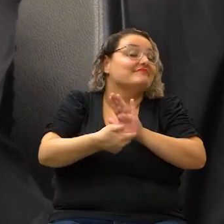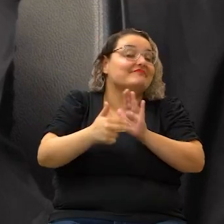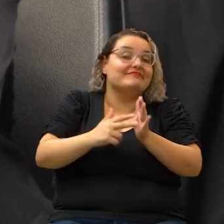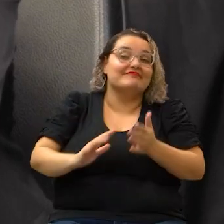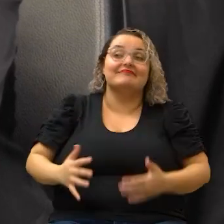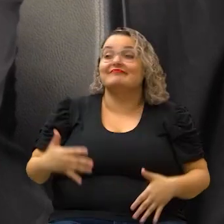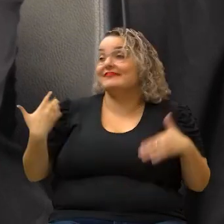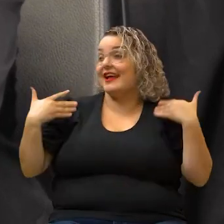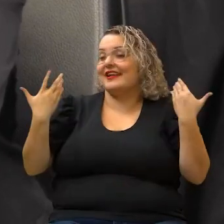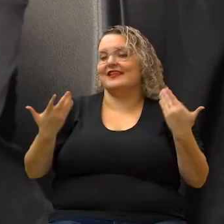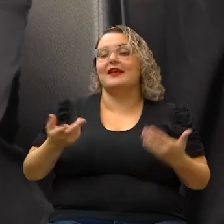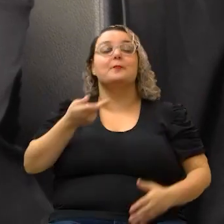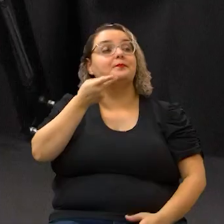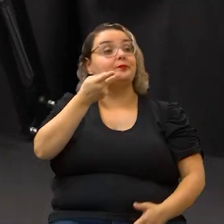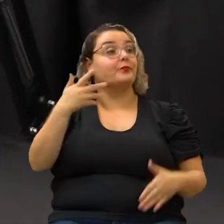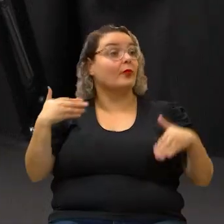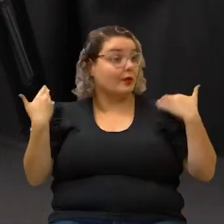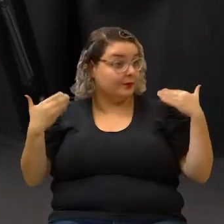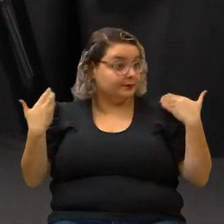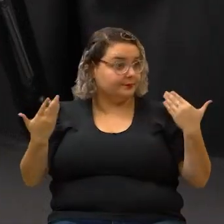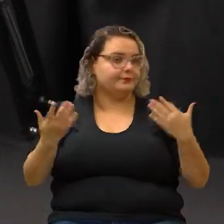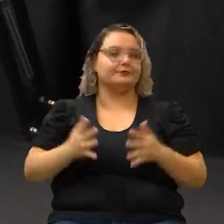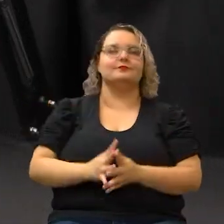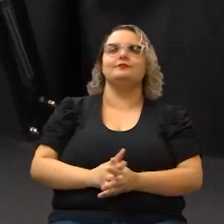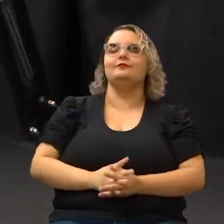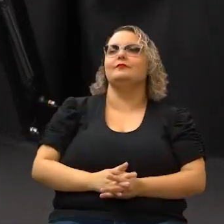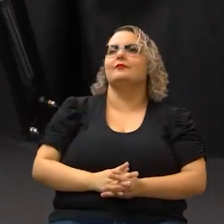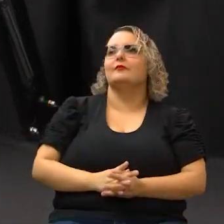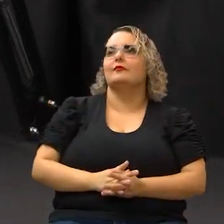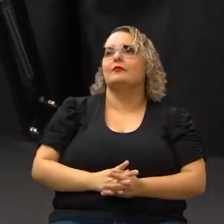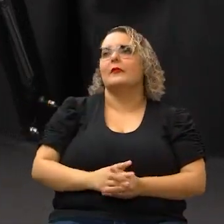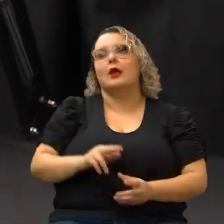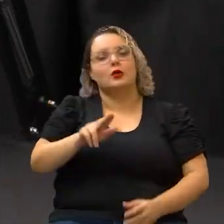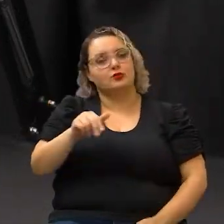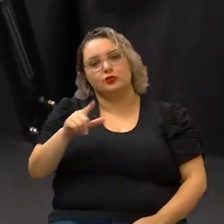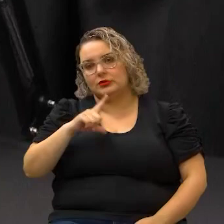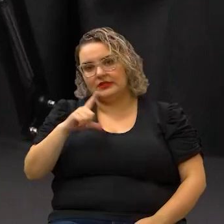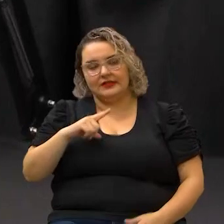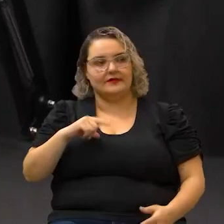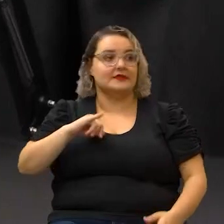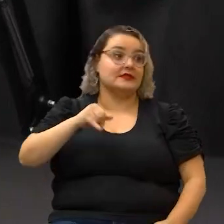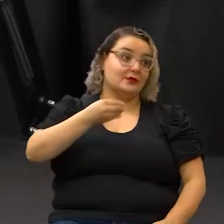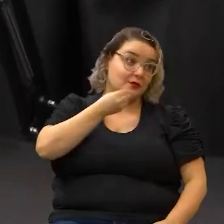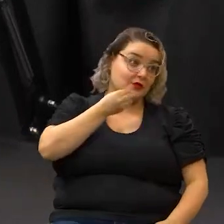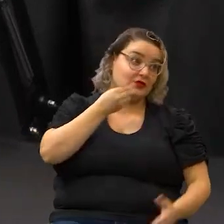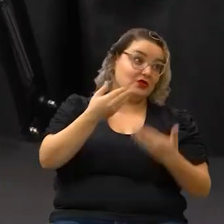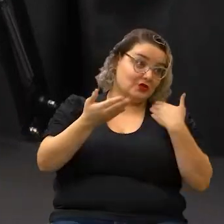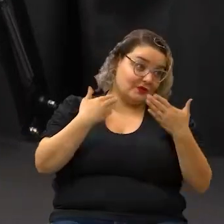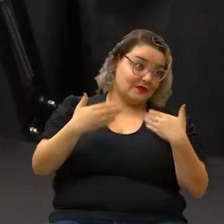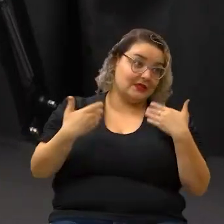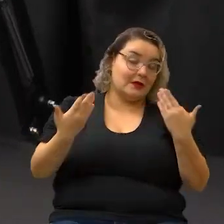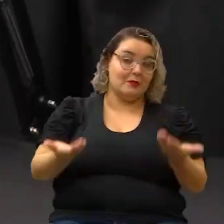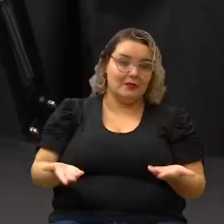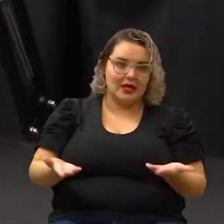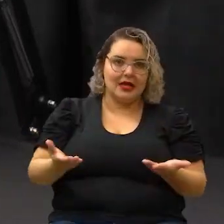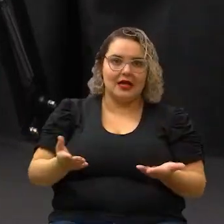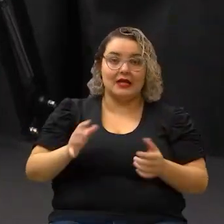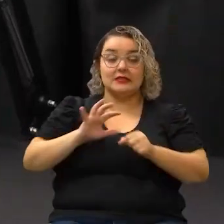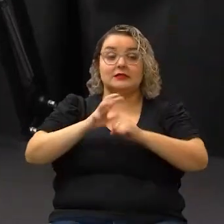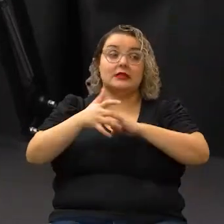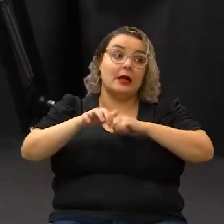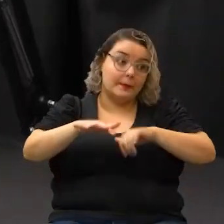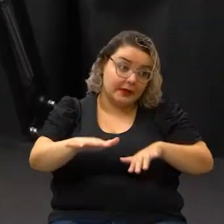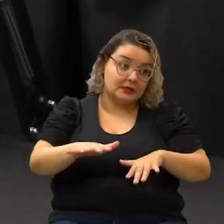de alegria. Sim, quando falando em alegria, a gente, né, nunca teve essa oportunidade de conversar, vereador, mas na pandemia